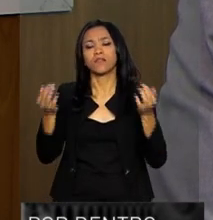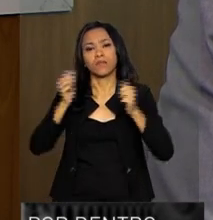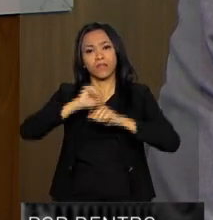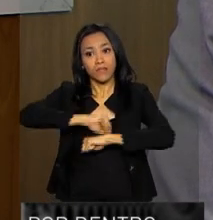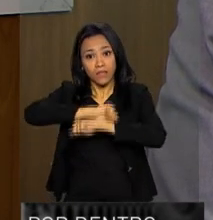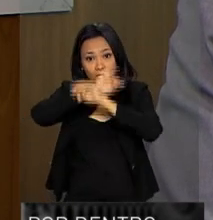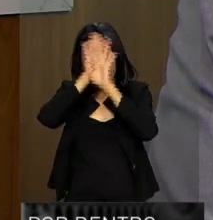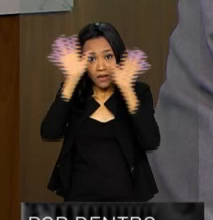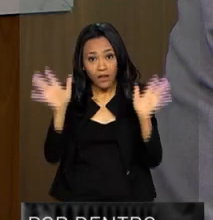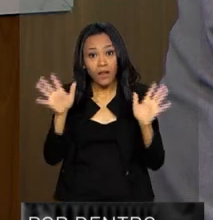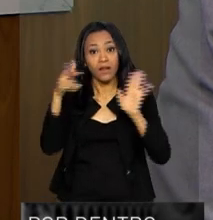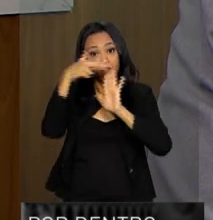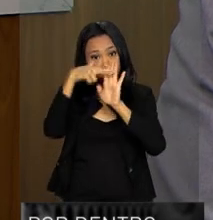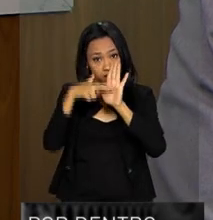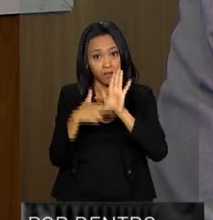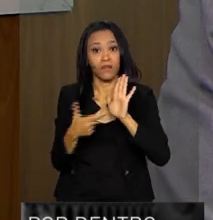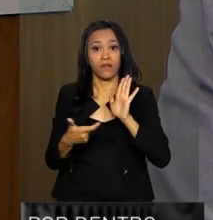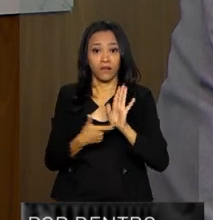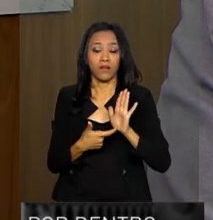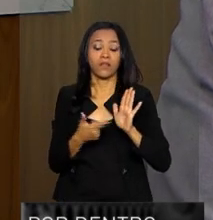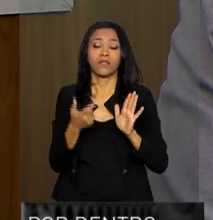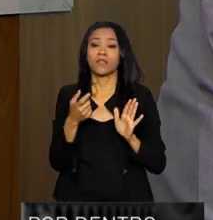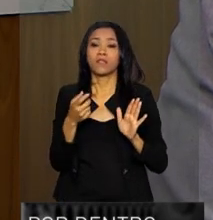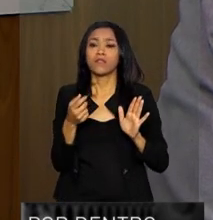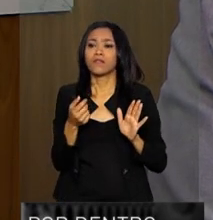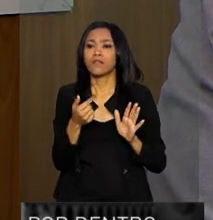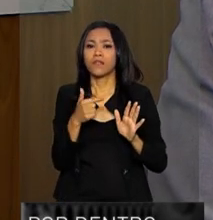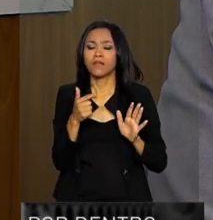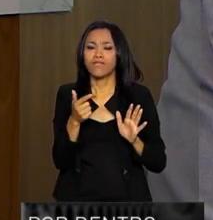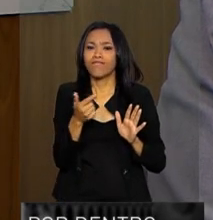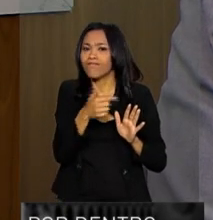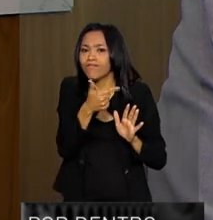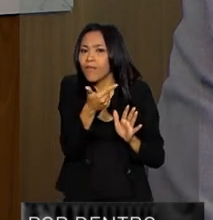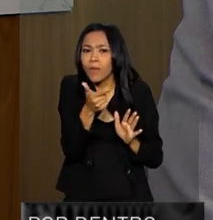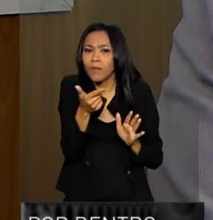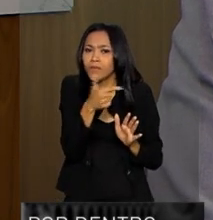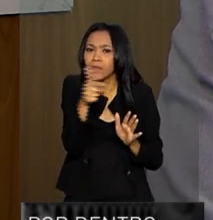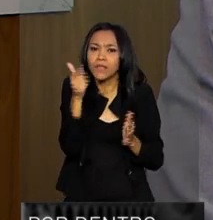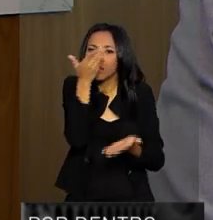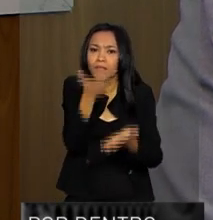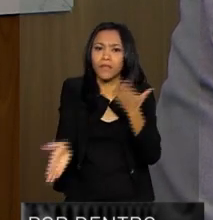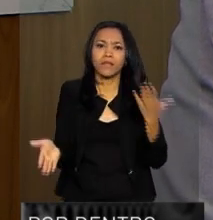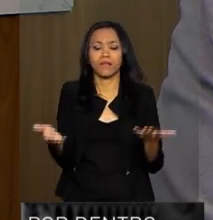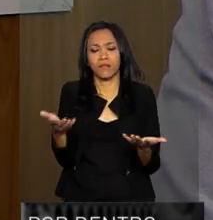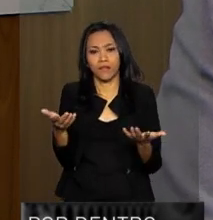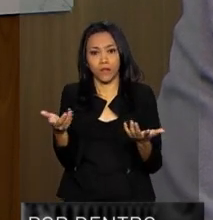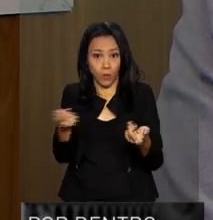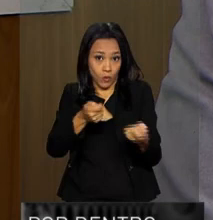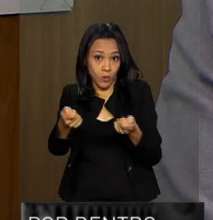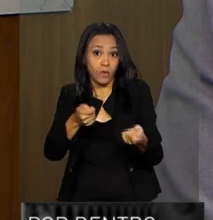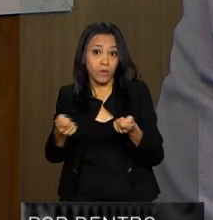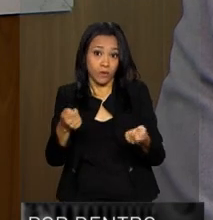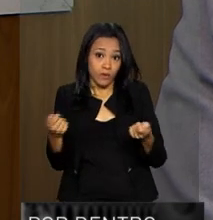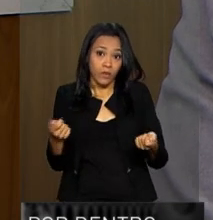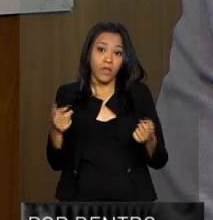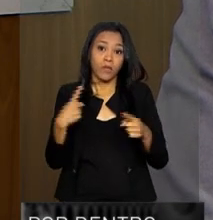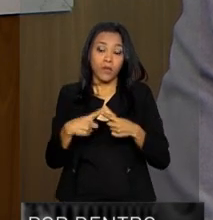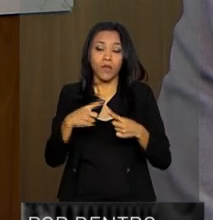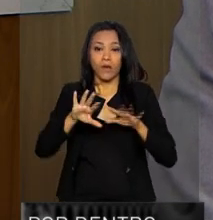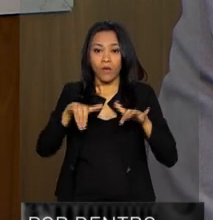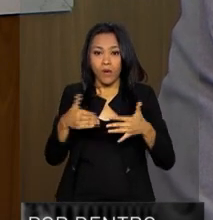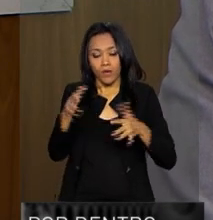das normas sem perda de controle ao contrário como nós informatizamos todo o processo